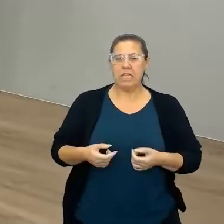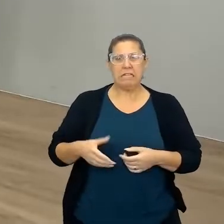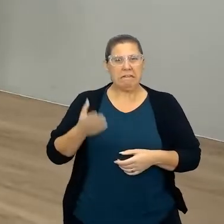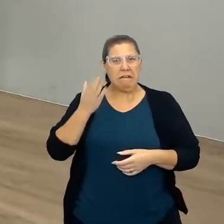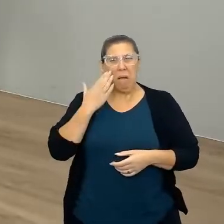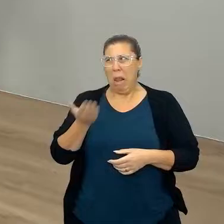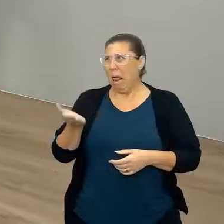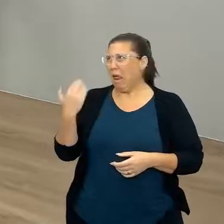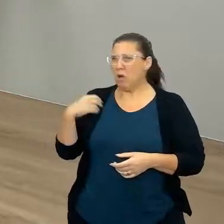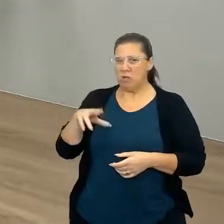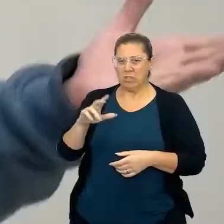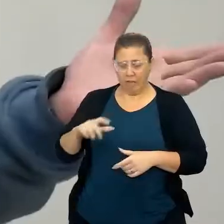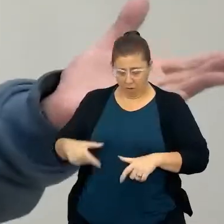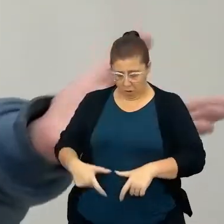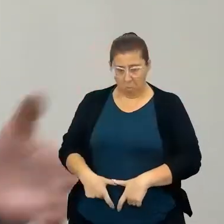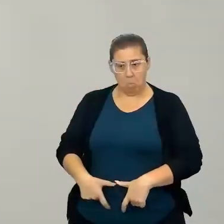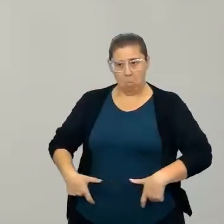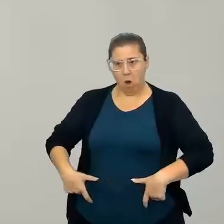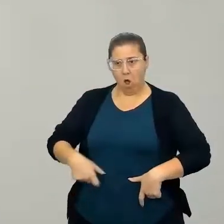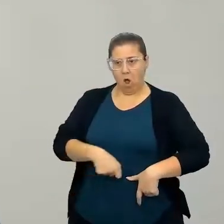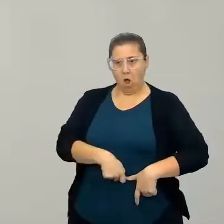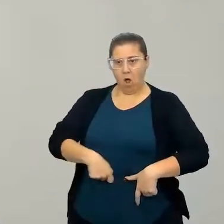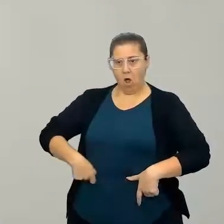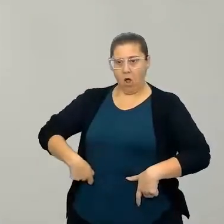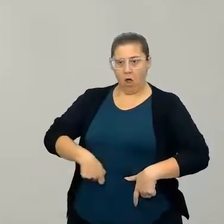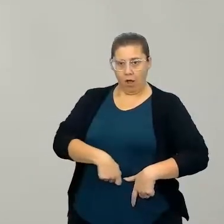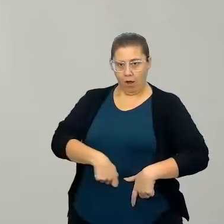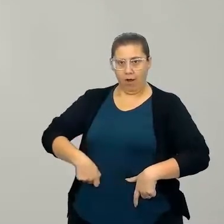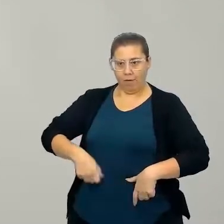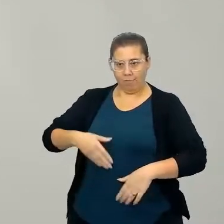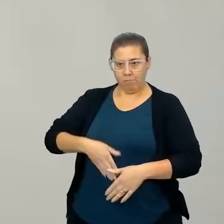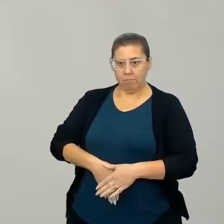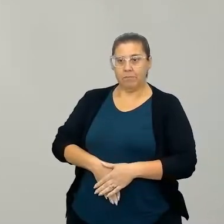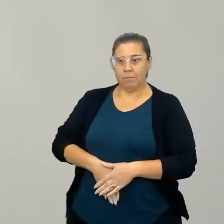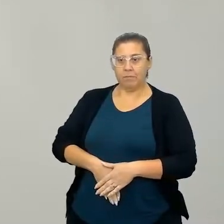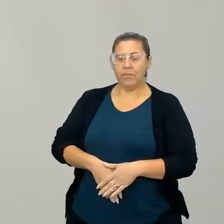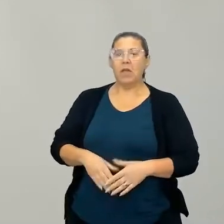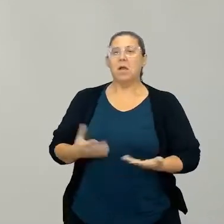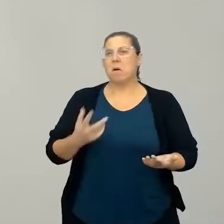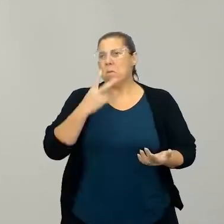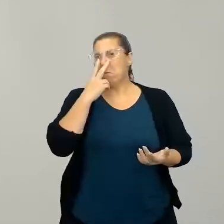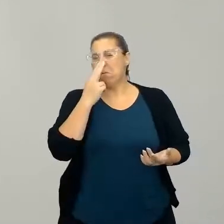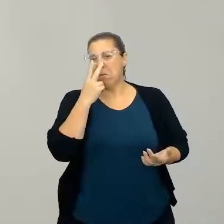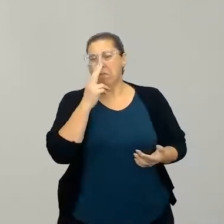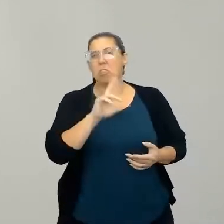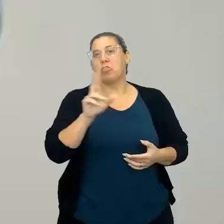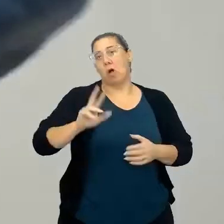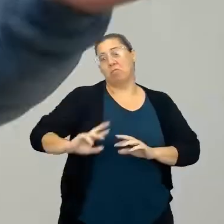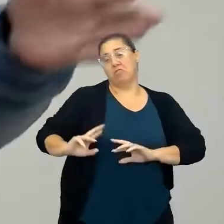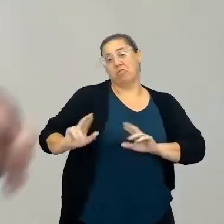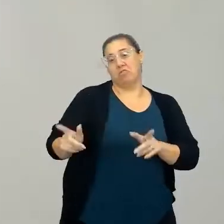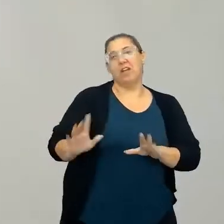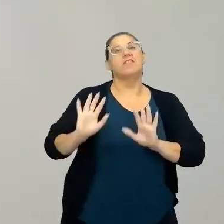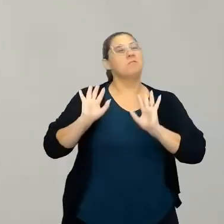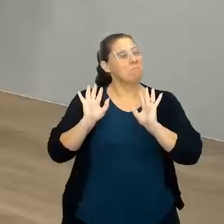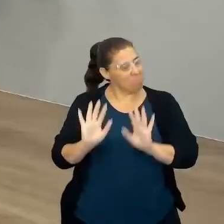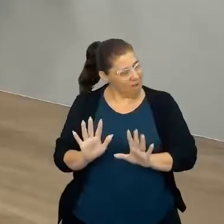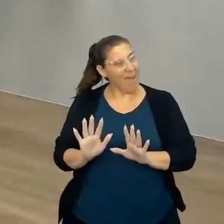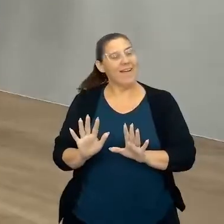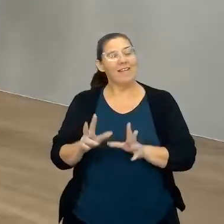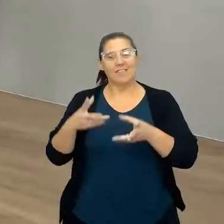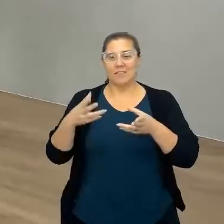lá atrás se O usava pochete é década voltou de agora, 80, né? A pochete é década de 80. Deram um clássica. nome diferente, mas ela tá aí de novo. Né? A